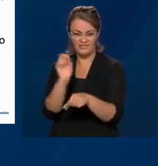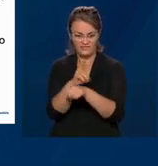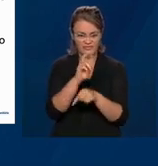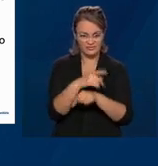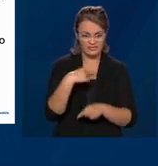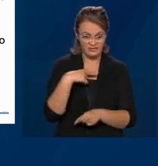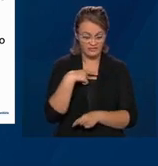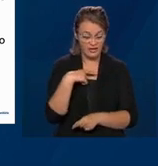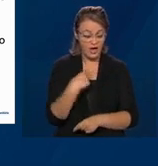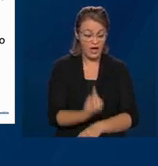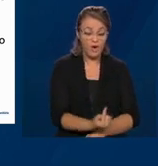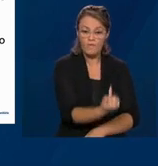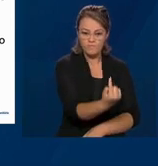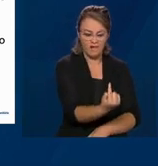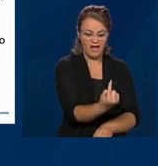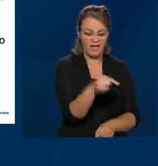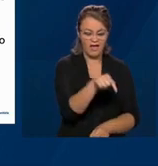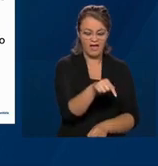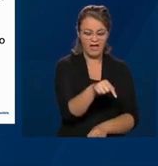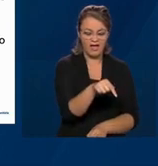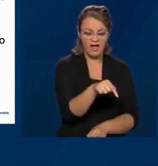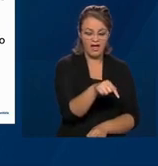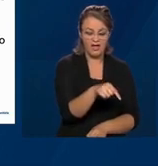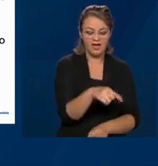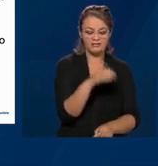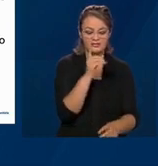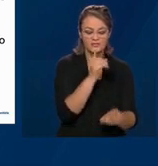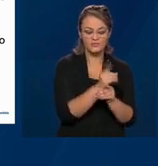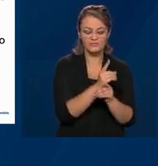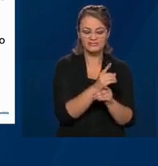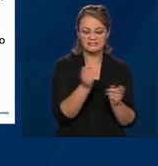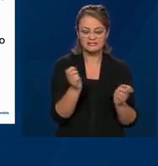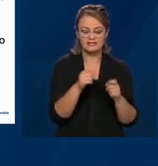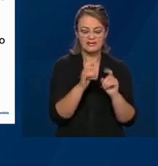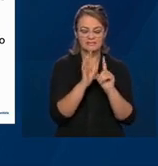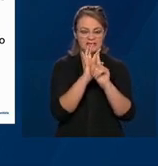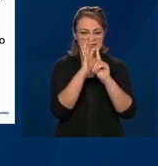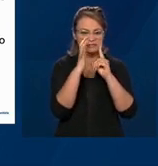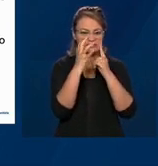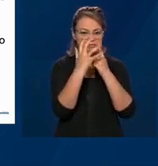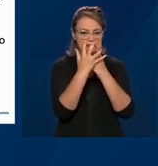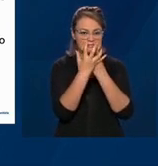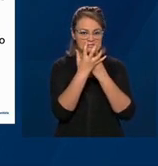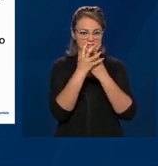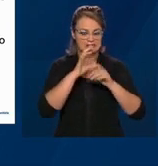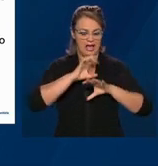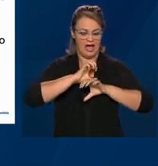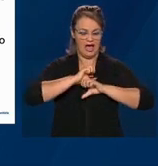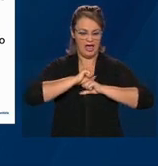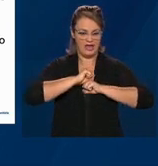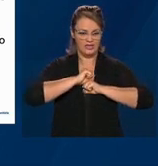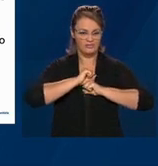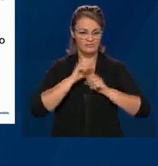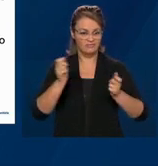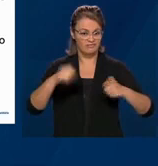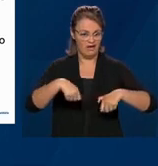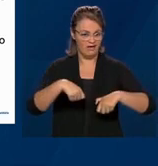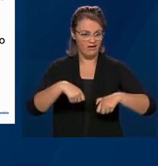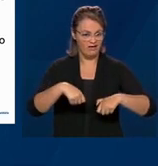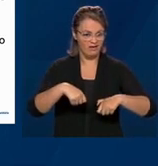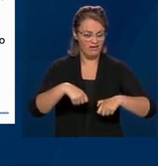uma cepa é capaz de gerar maior resposta imune, ou seja, maior produção de anticorpos, e